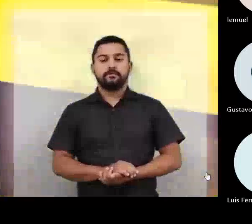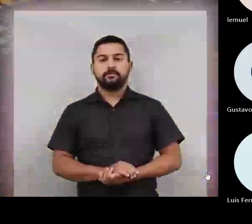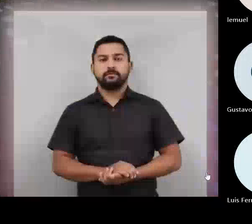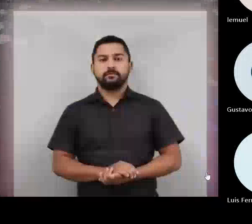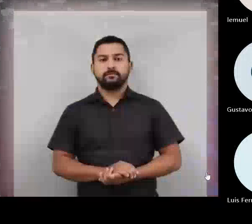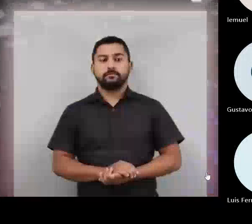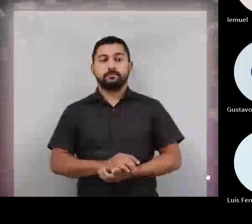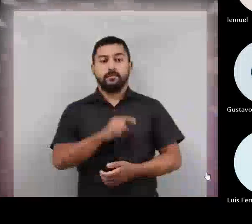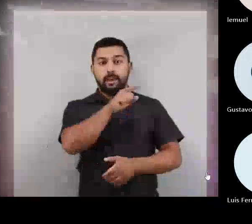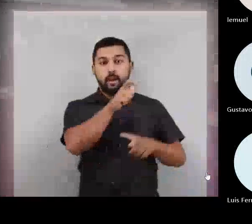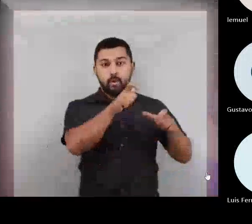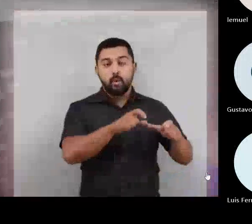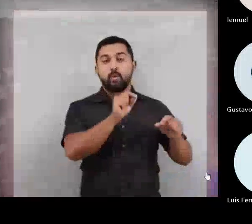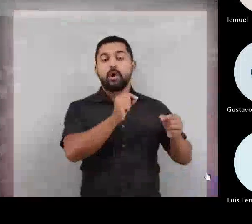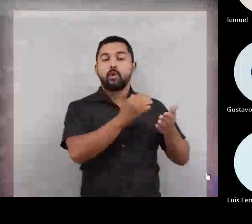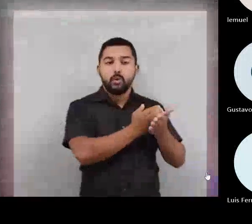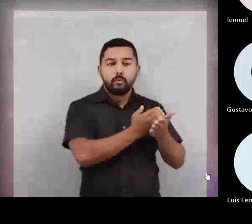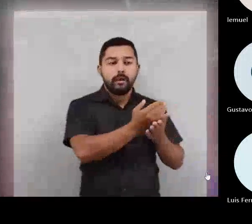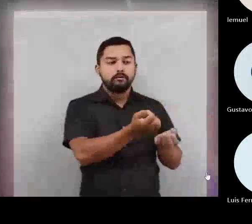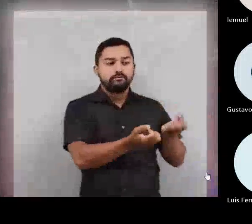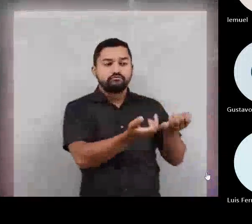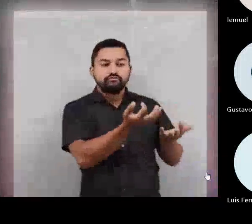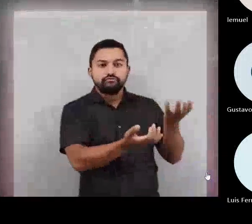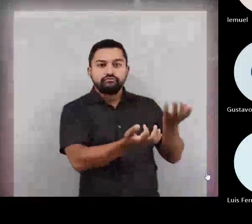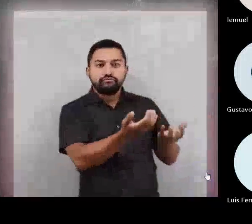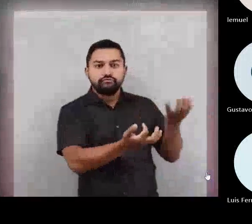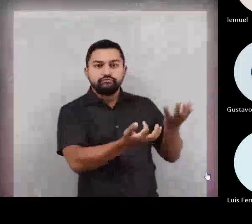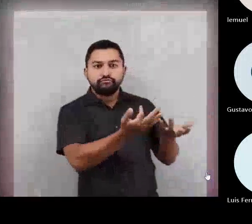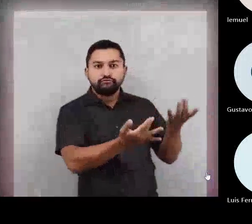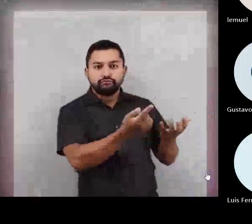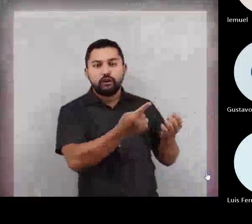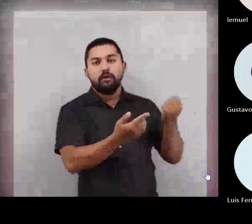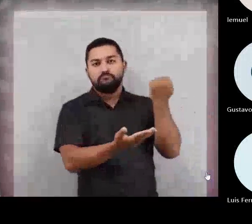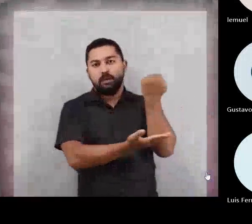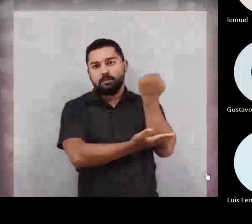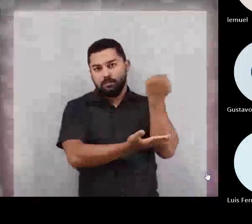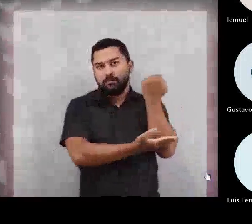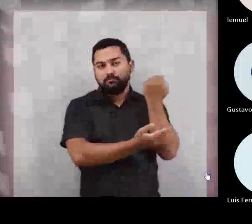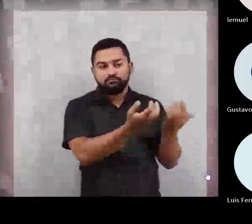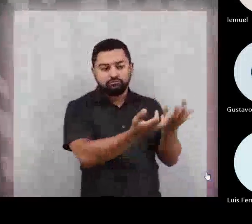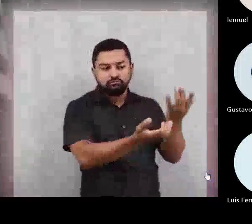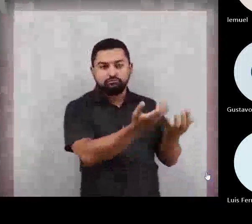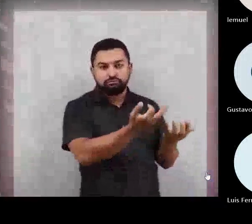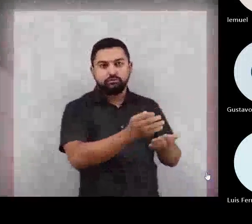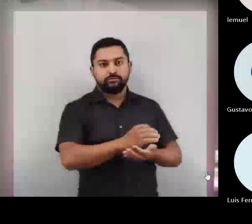Onde inicia-se o processo de cozimento da madeira.